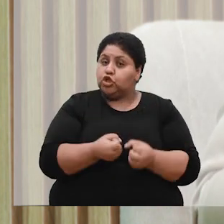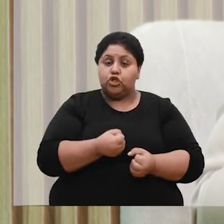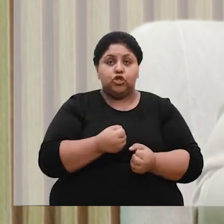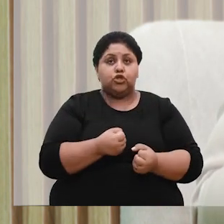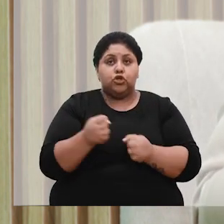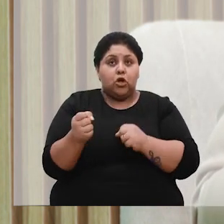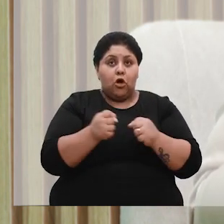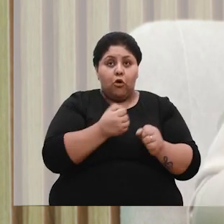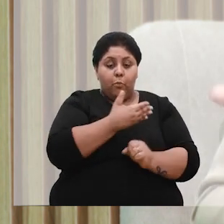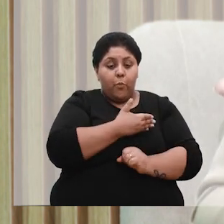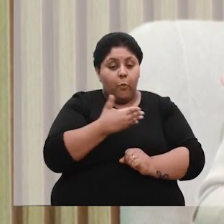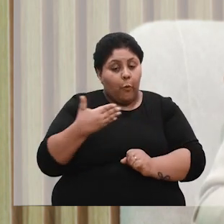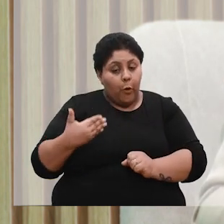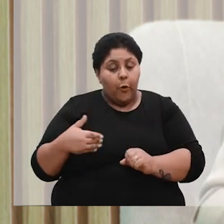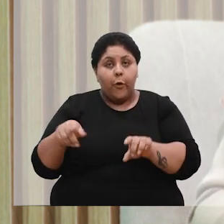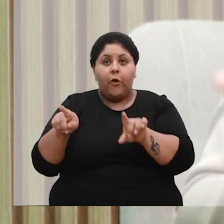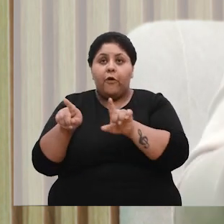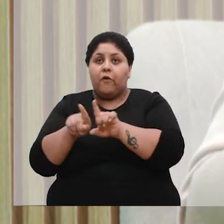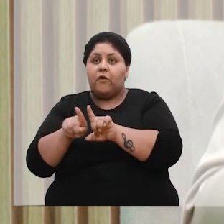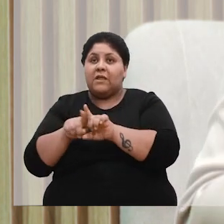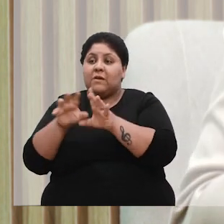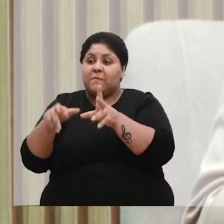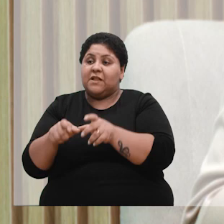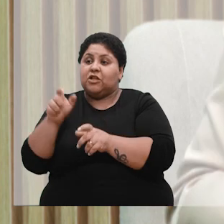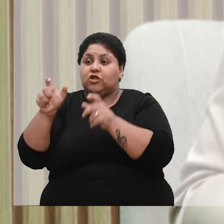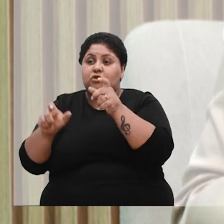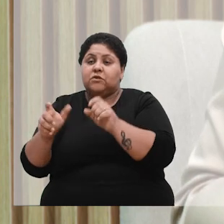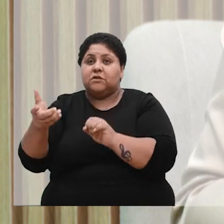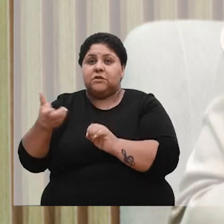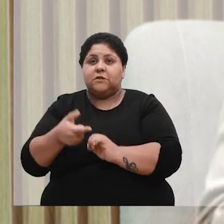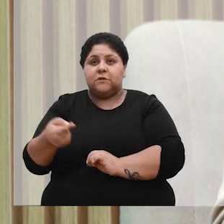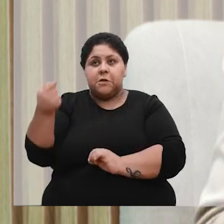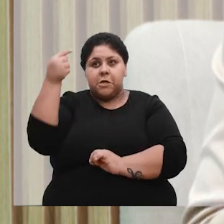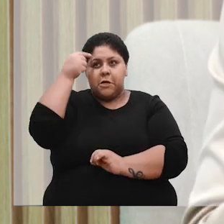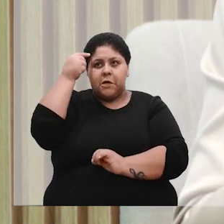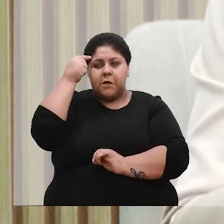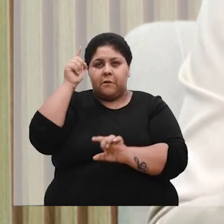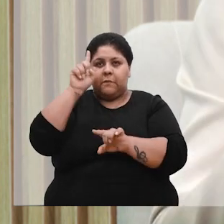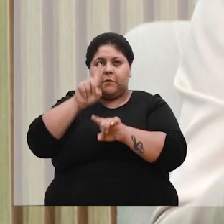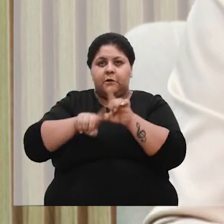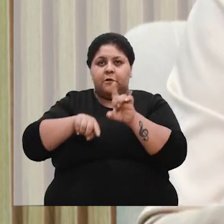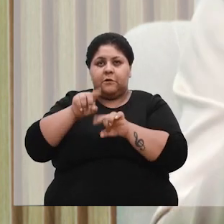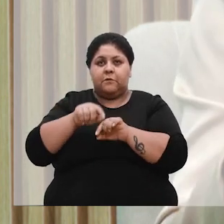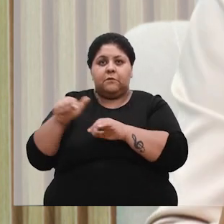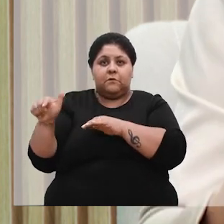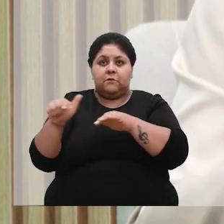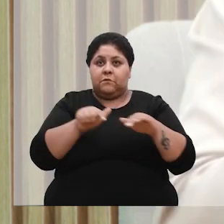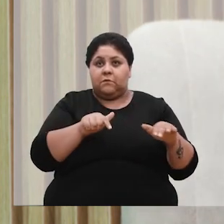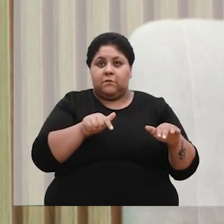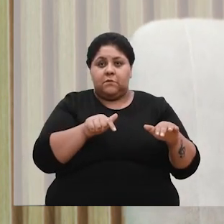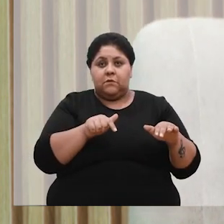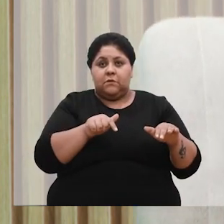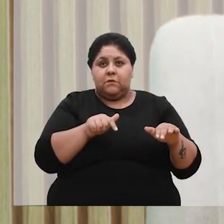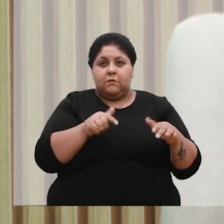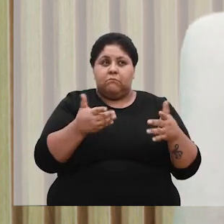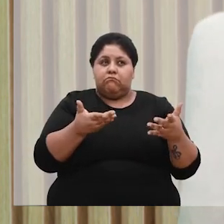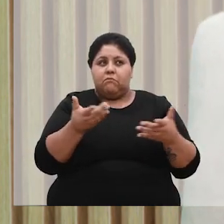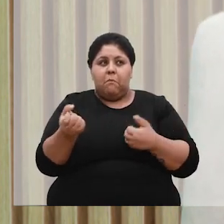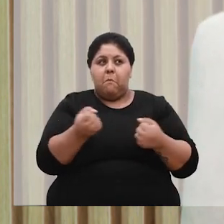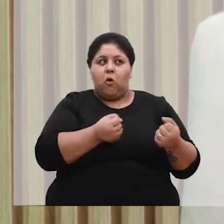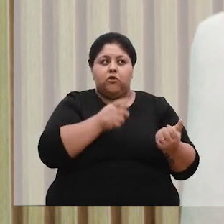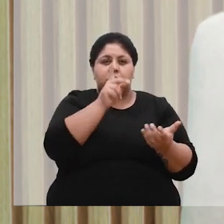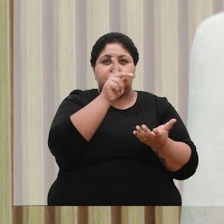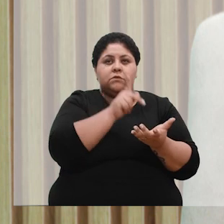caber a nós todos, né? Ao poder público e também a todas as pessoas interessadas em pensar em atividades para essa semana, para que a